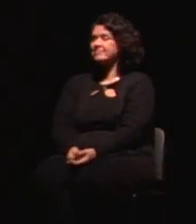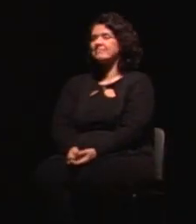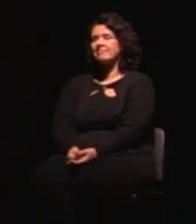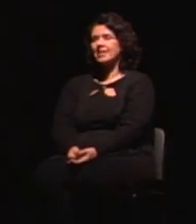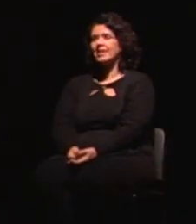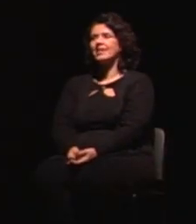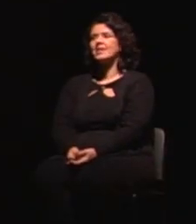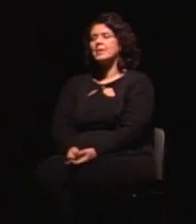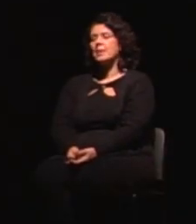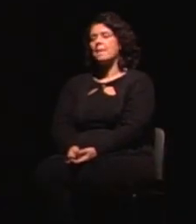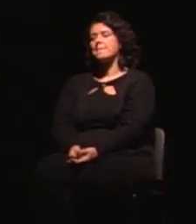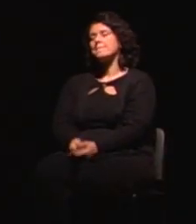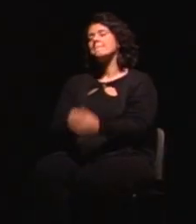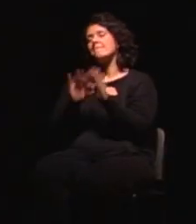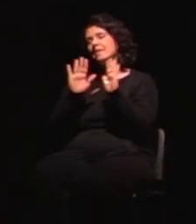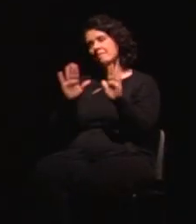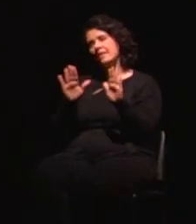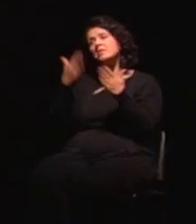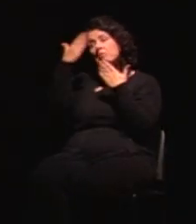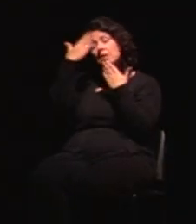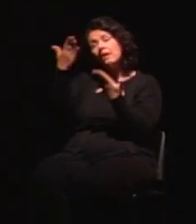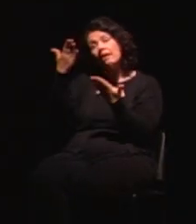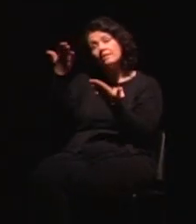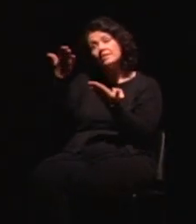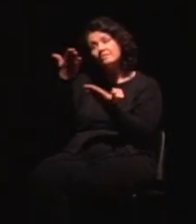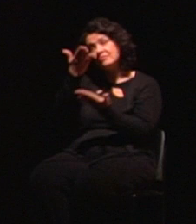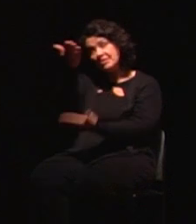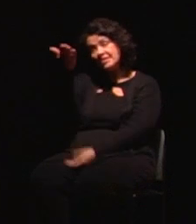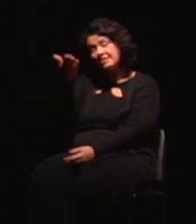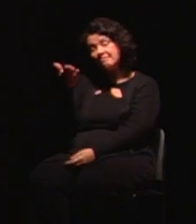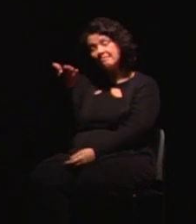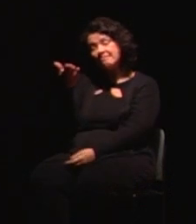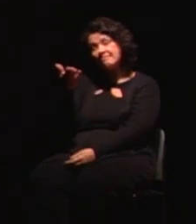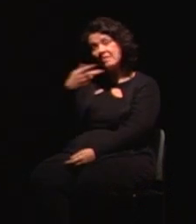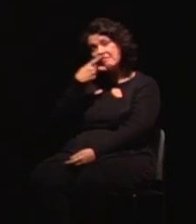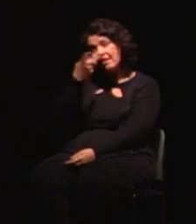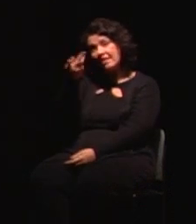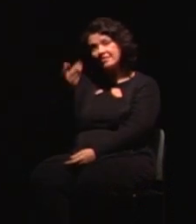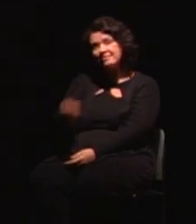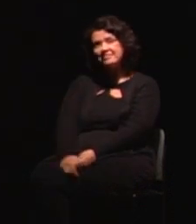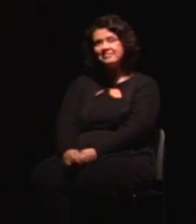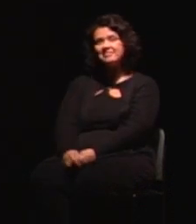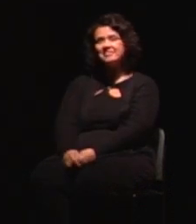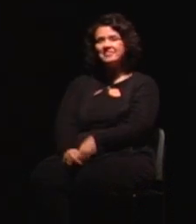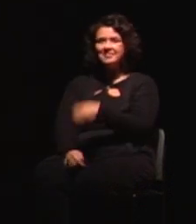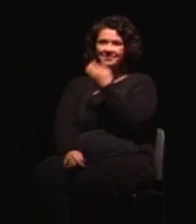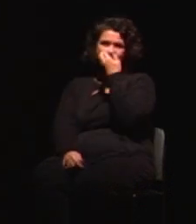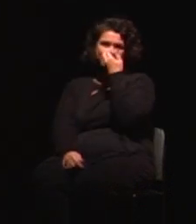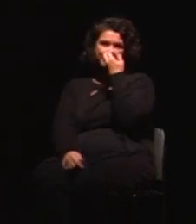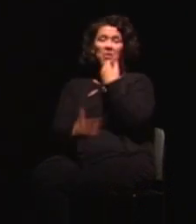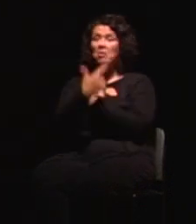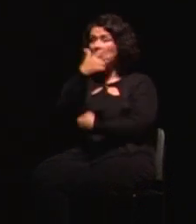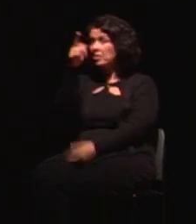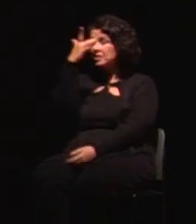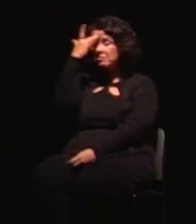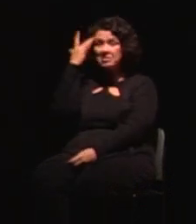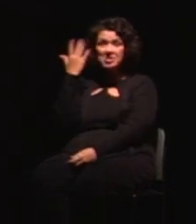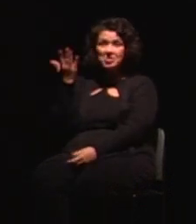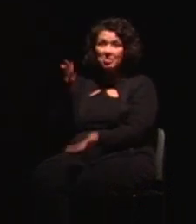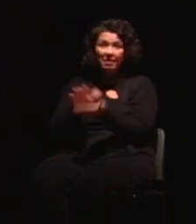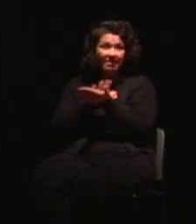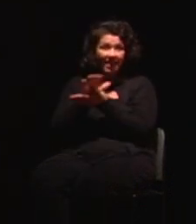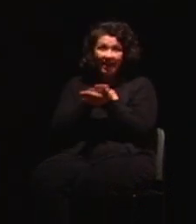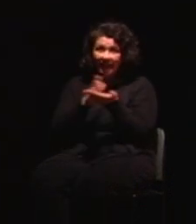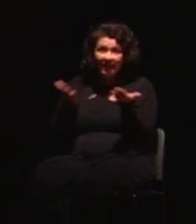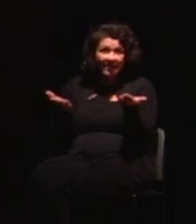que... Muito obrigado por você ter falado. Ninguém mais se animou.